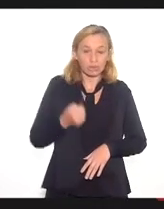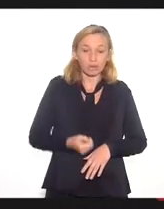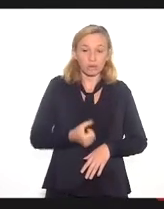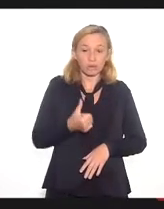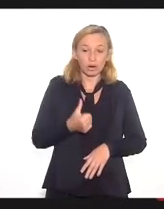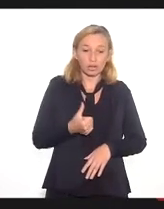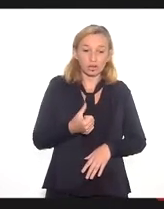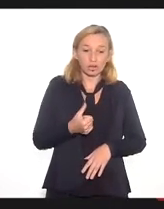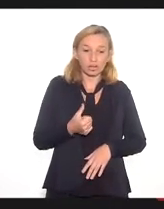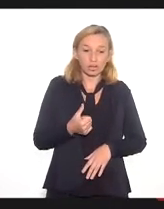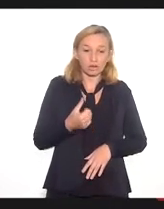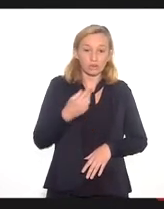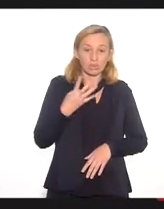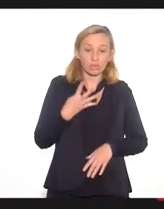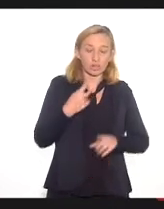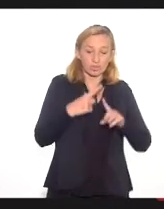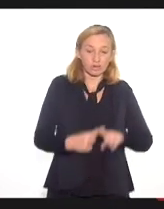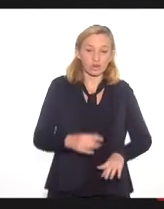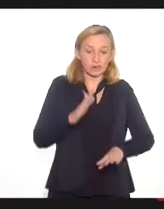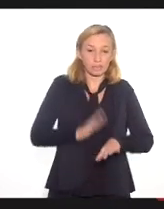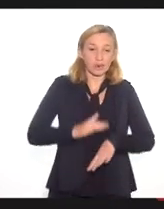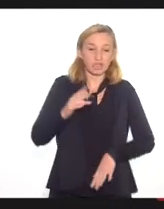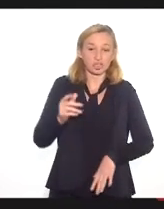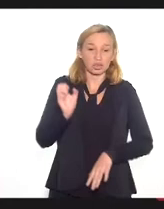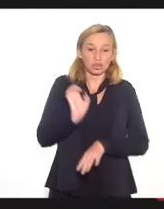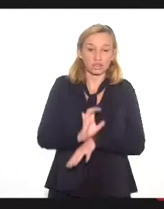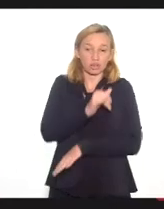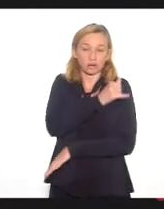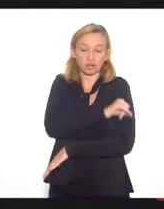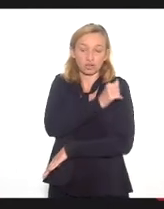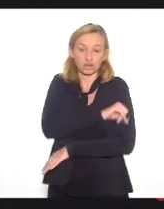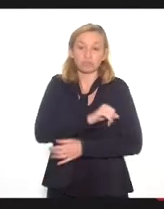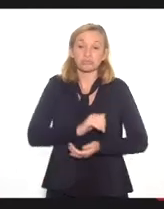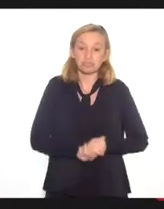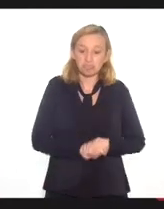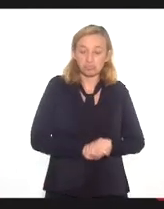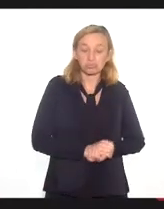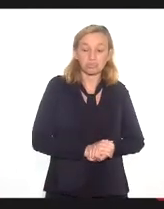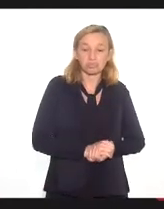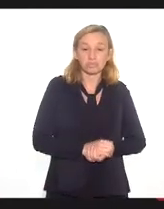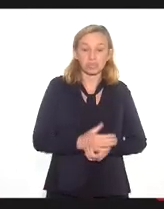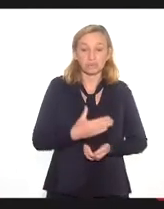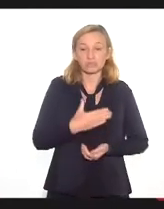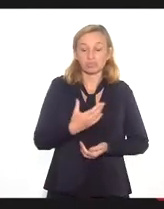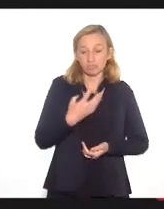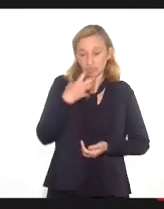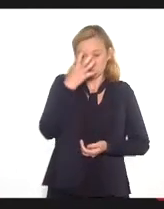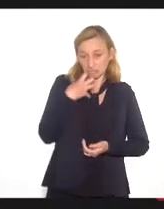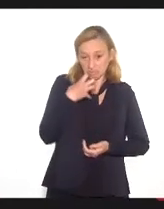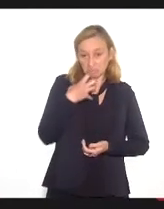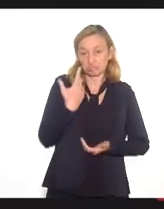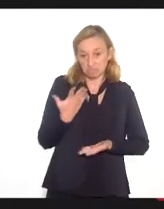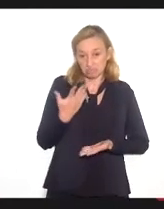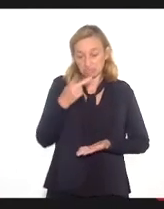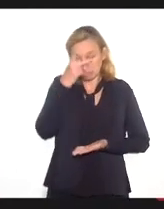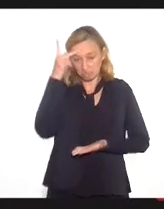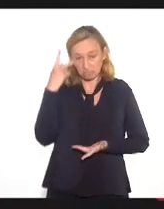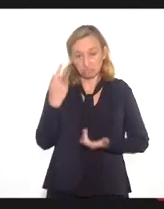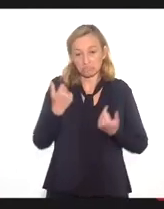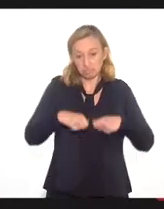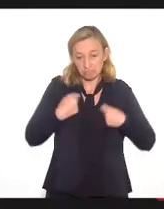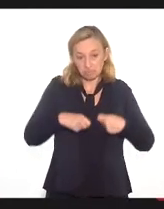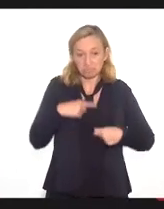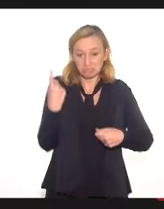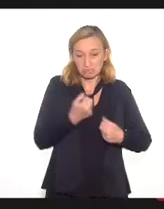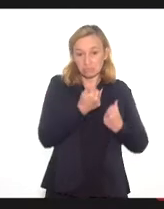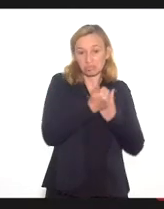vezes maior que a do estado do Rio de Janeiro então é uma crise gravíssima essas pessoas estão precisando de nosso